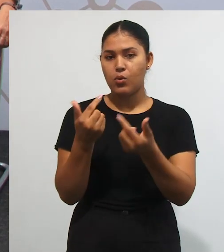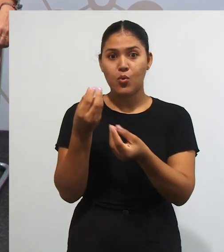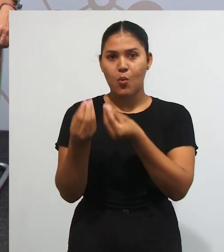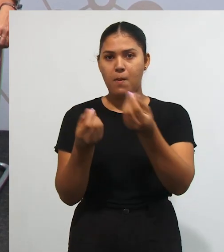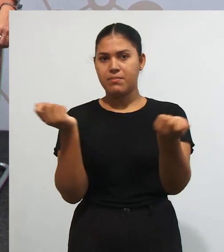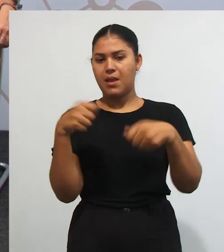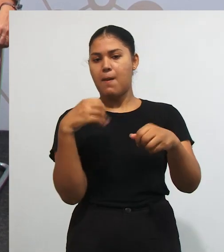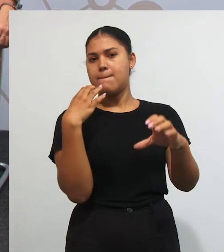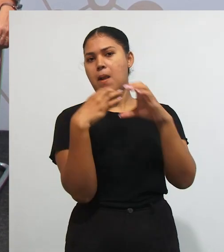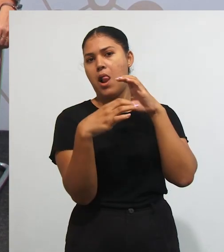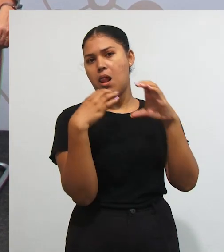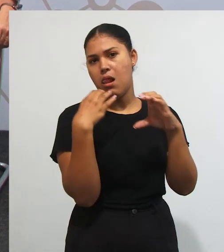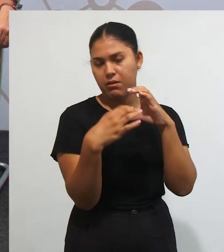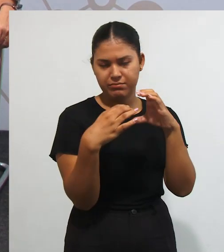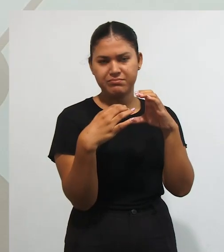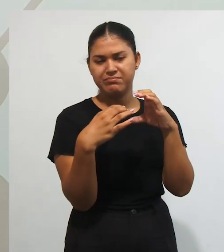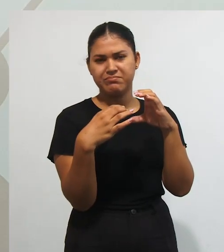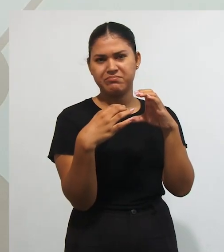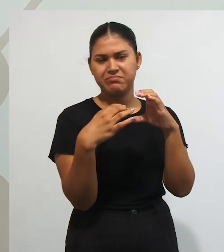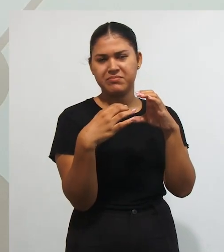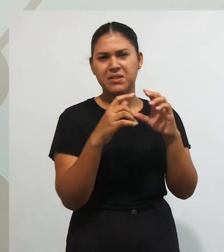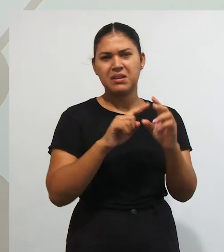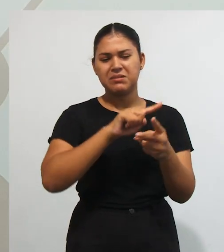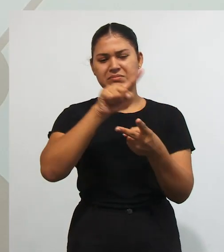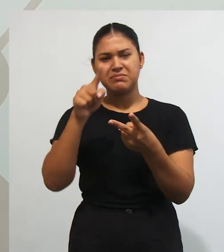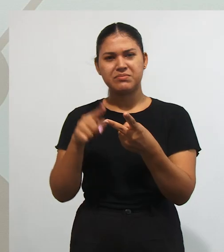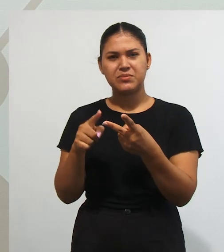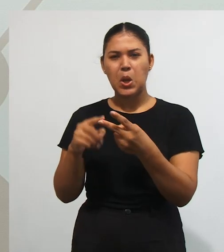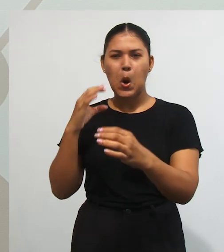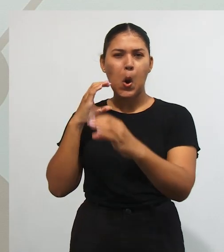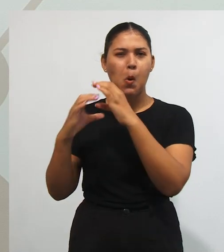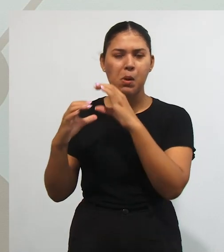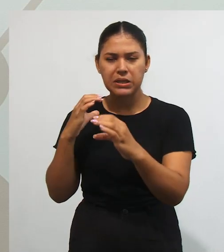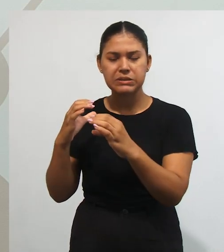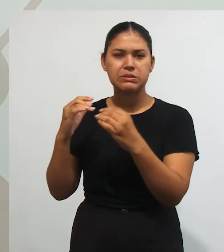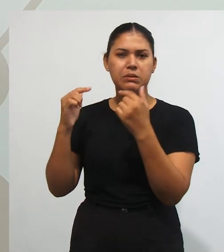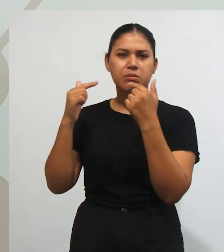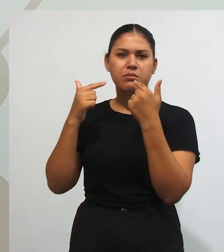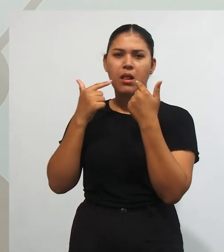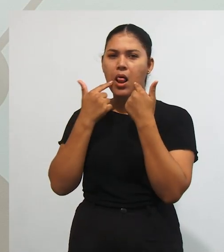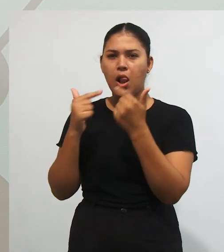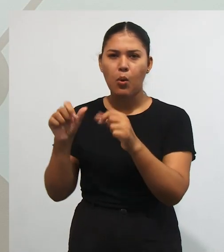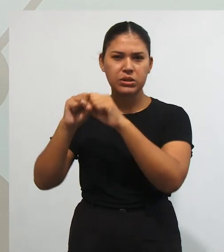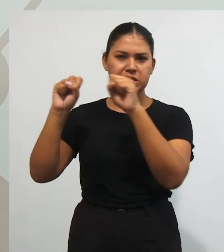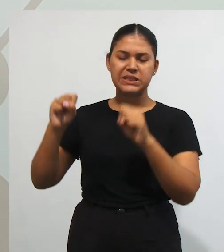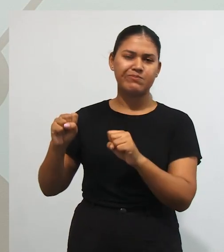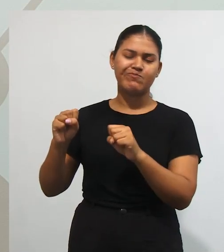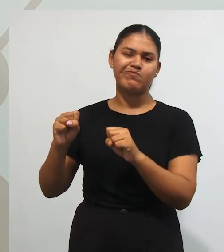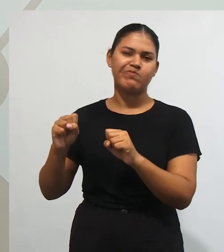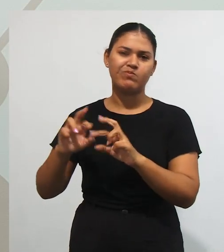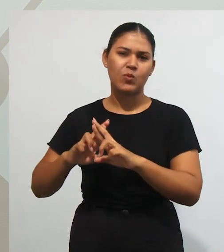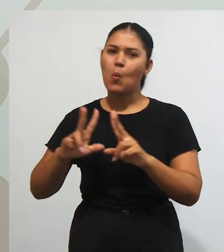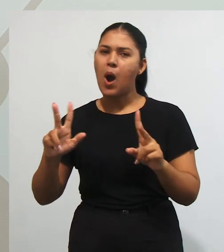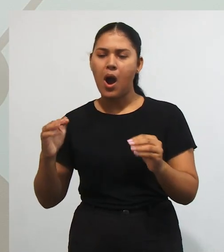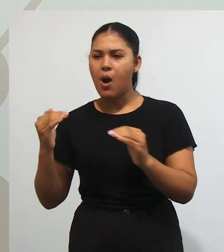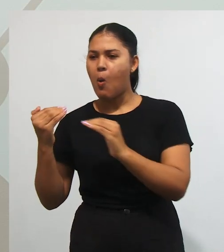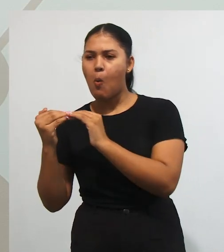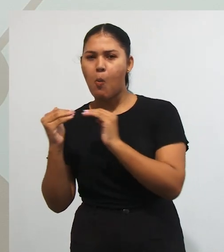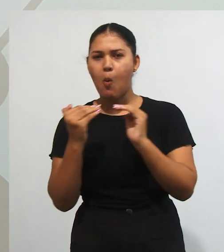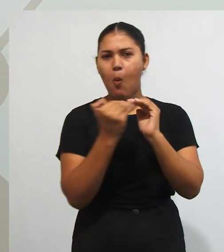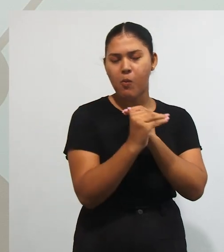elemento de comunicação apenas, também é reduzir a linguagem apenas à comunicação, e nós defendemos que a linguagem é muito mais que isso,